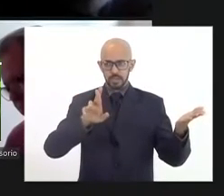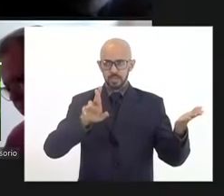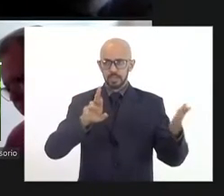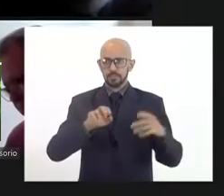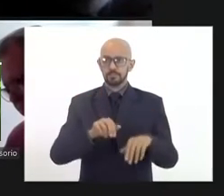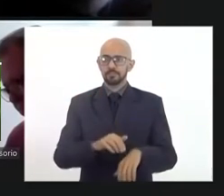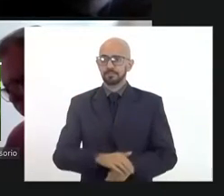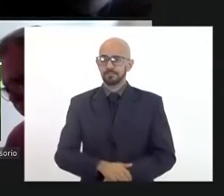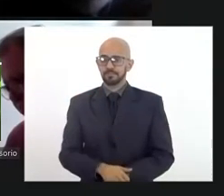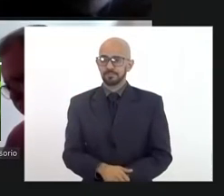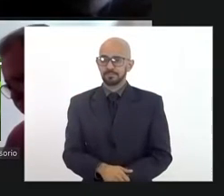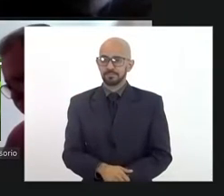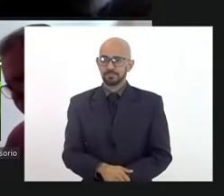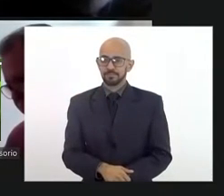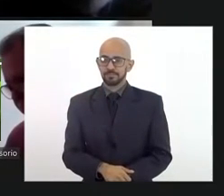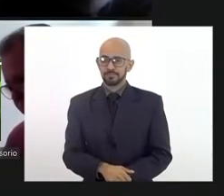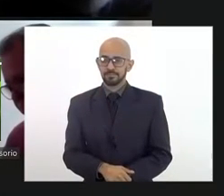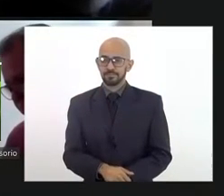também, né?